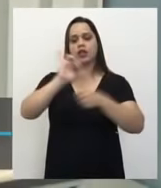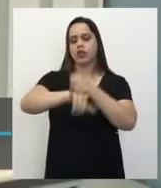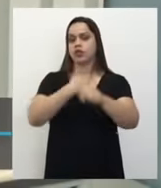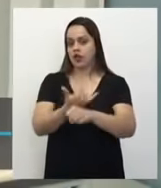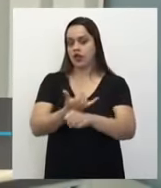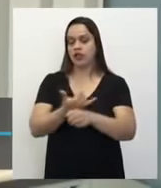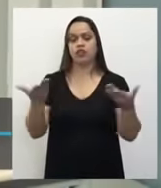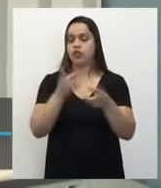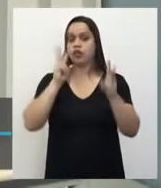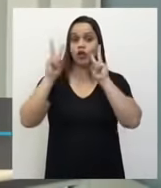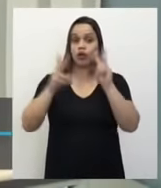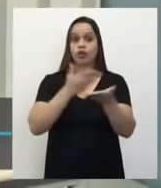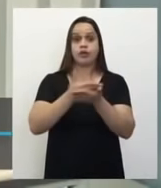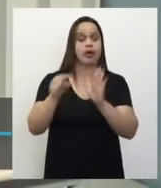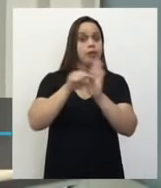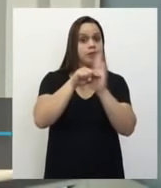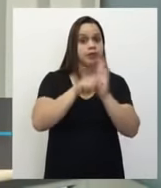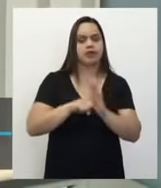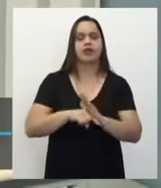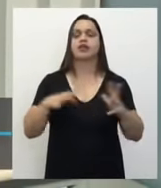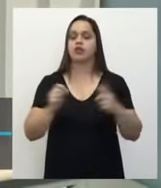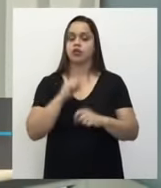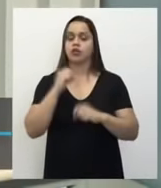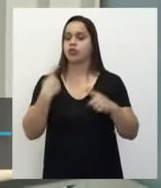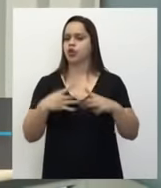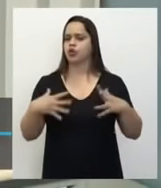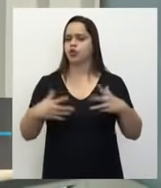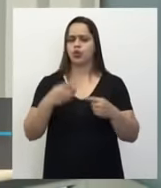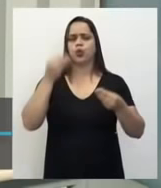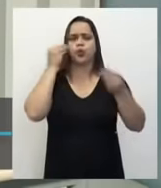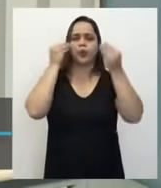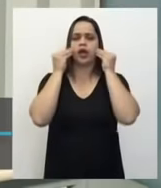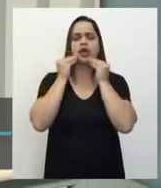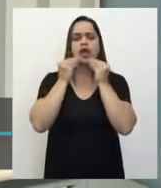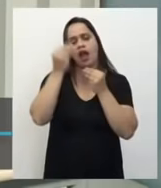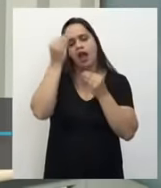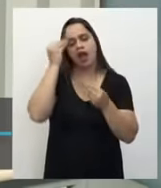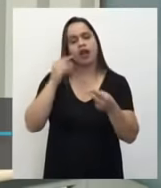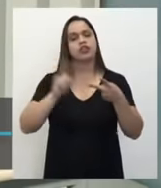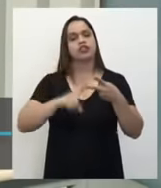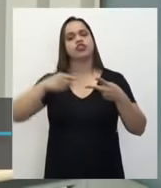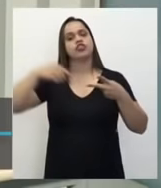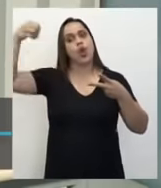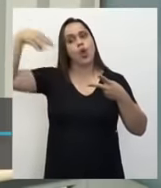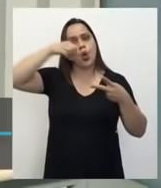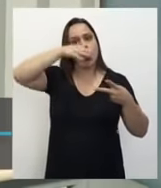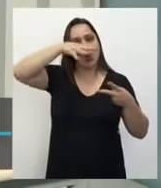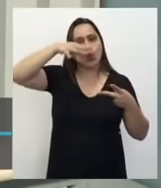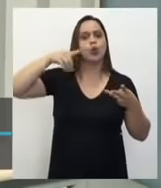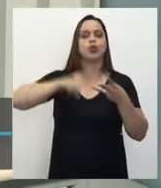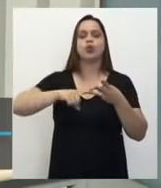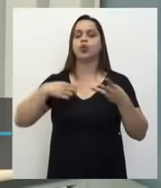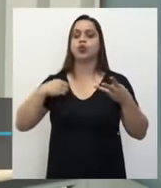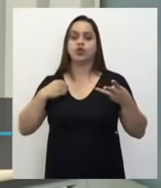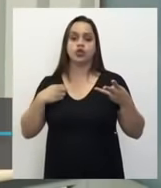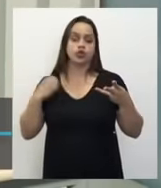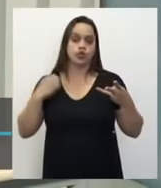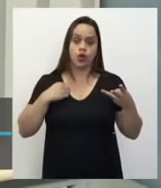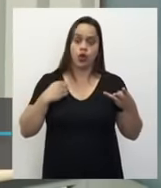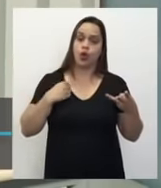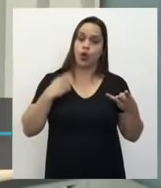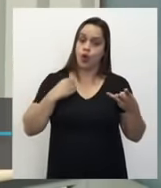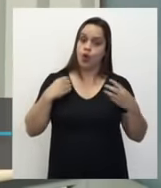internet e começarem a pesquisar essa questão da maquiagem, essa questão das luzes, do figurino, começar a ter um outro olhar, tá